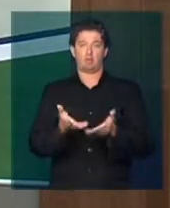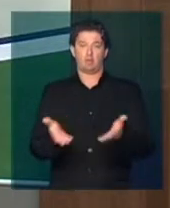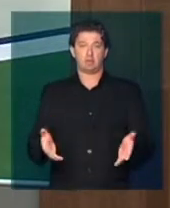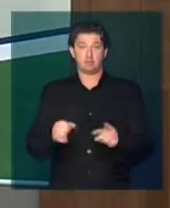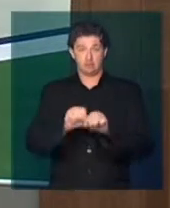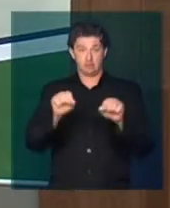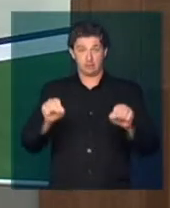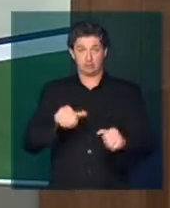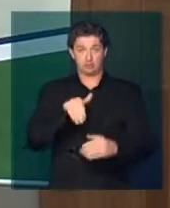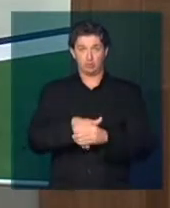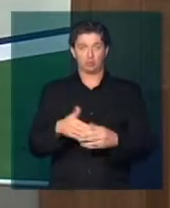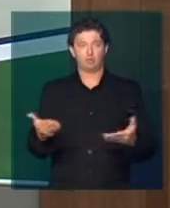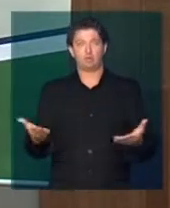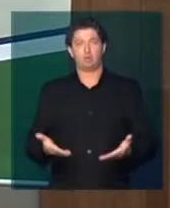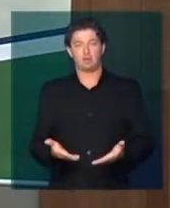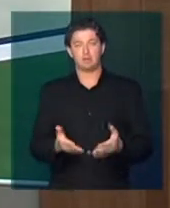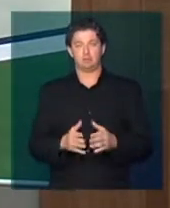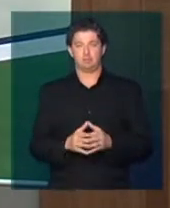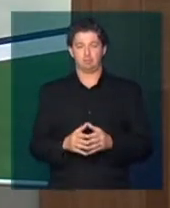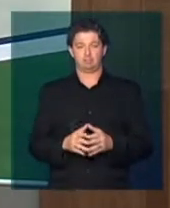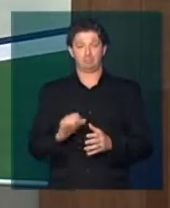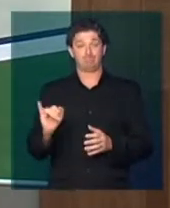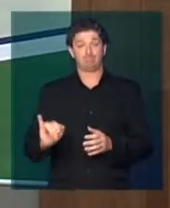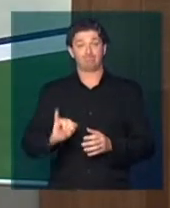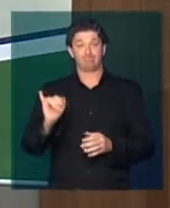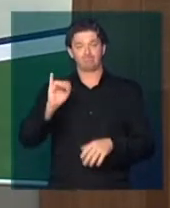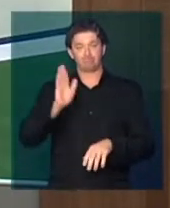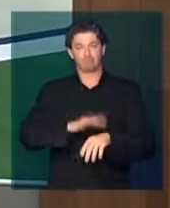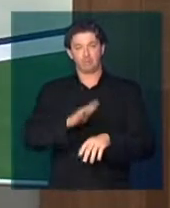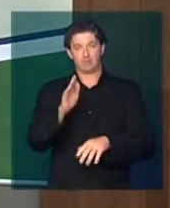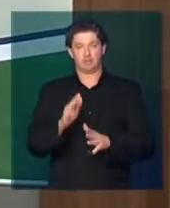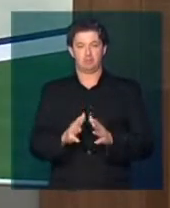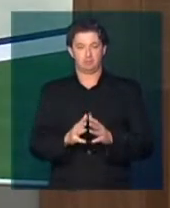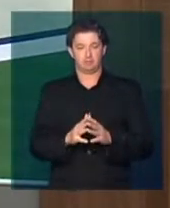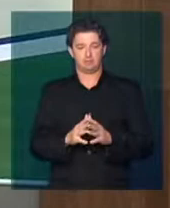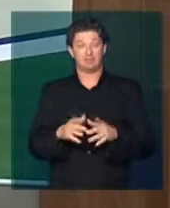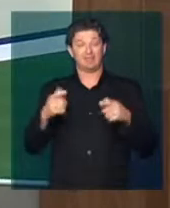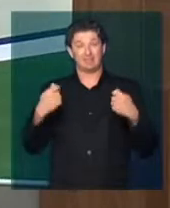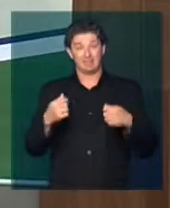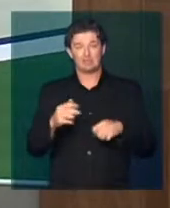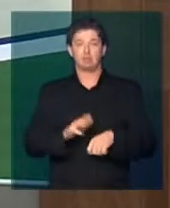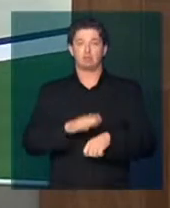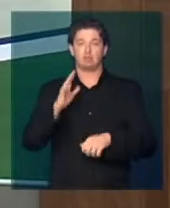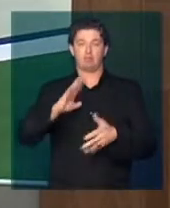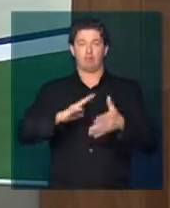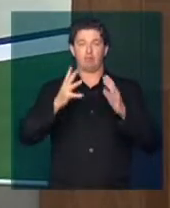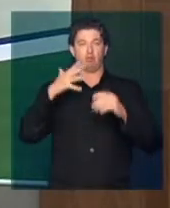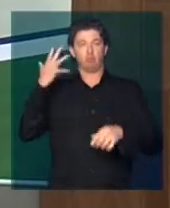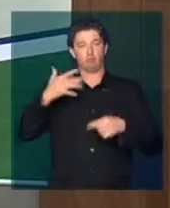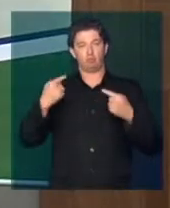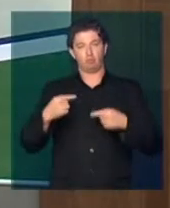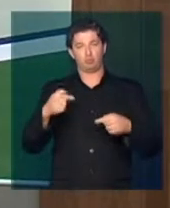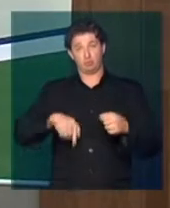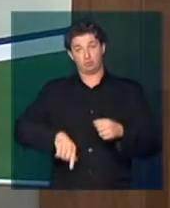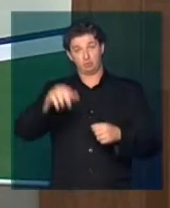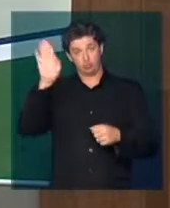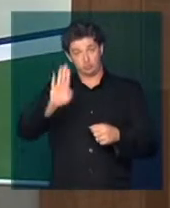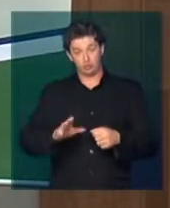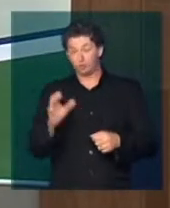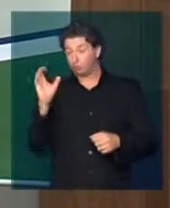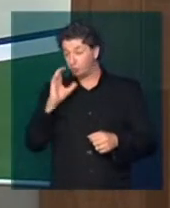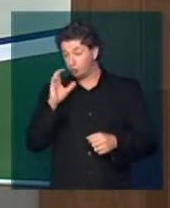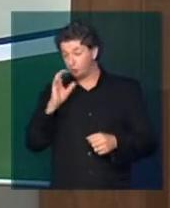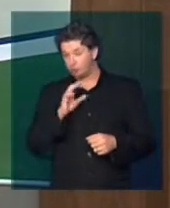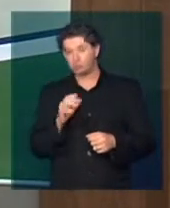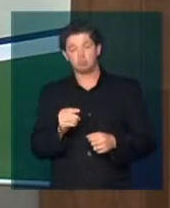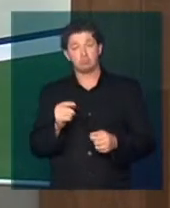sistema eleitoral que nós temos. É imperiosa e necessária uma reforma política no Brasil urgente. Esse é